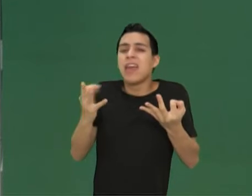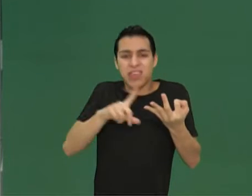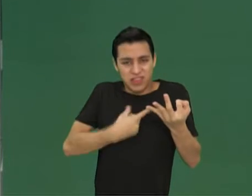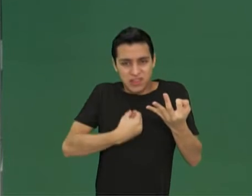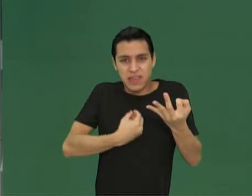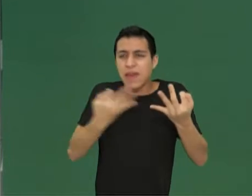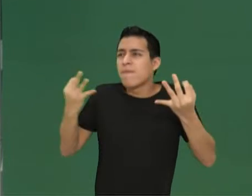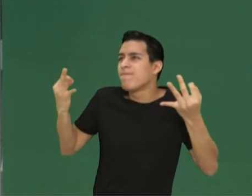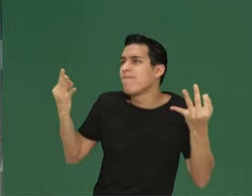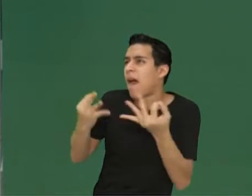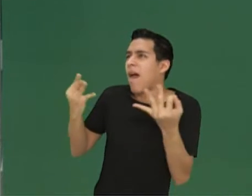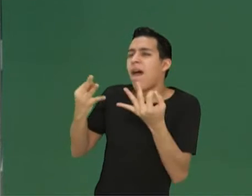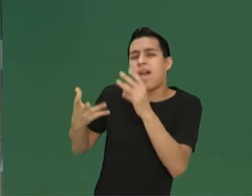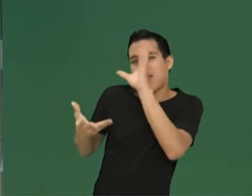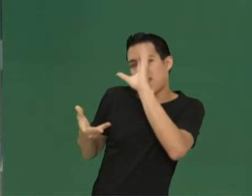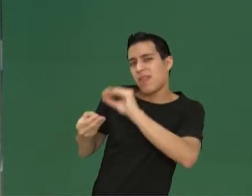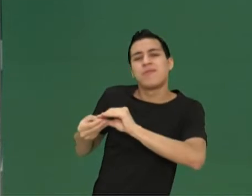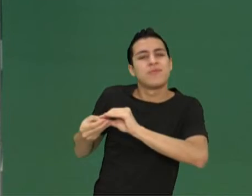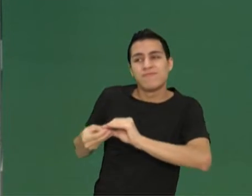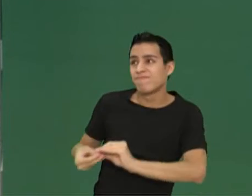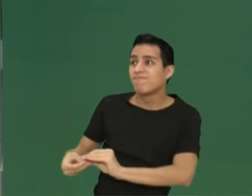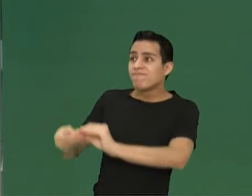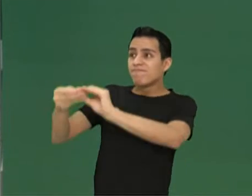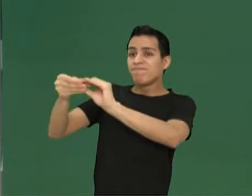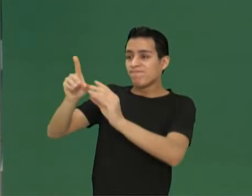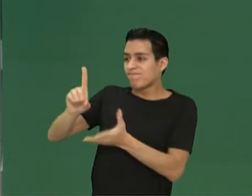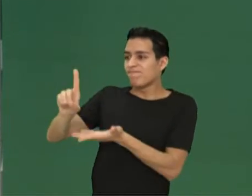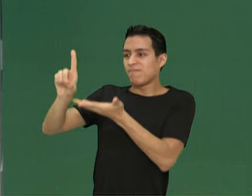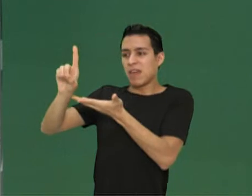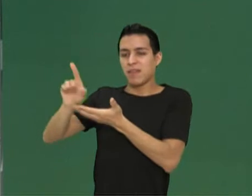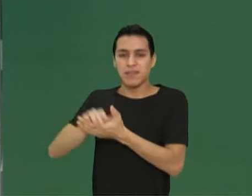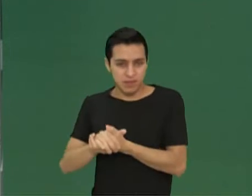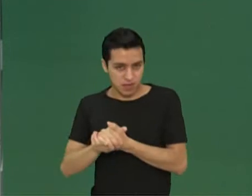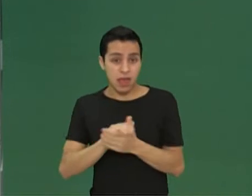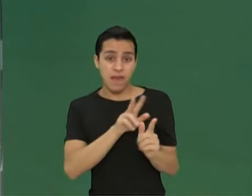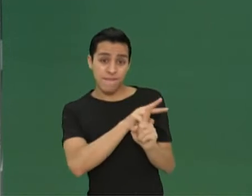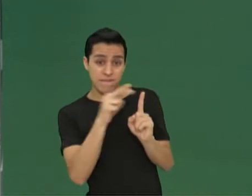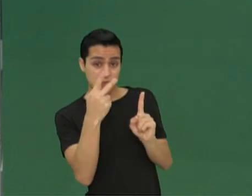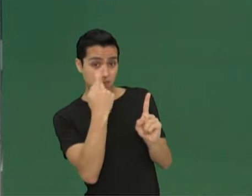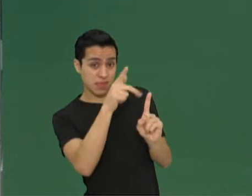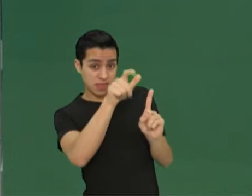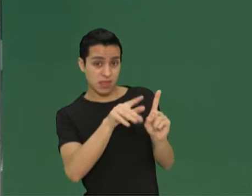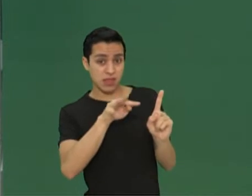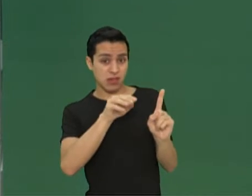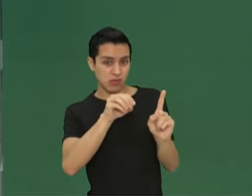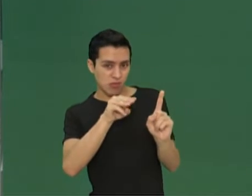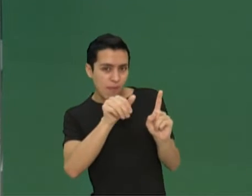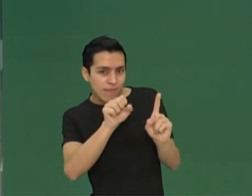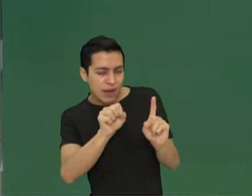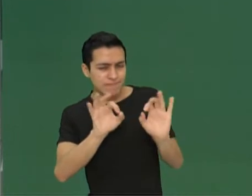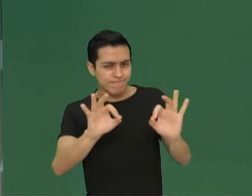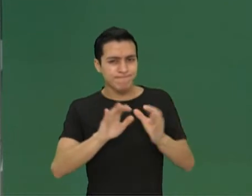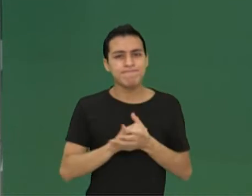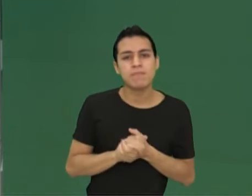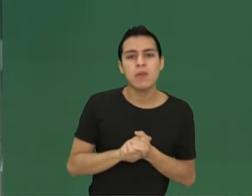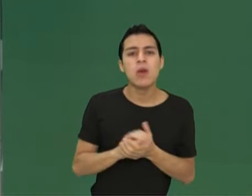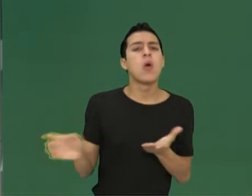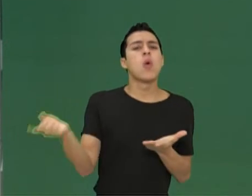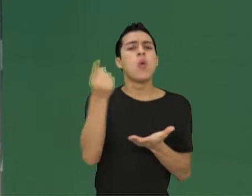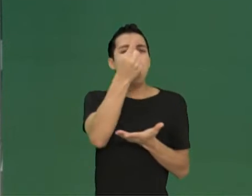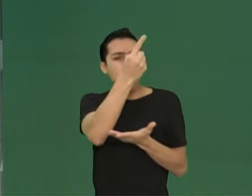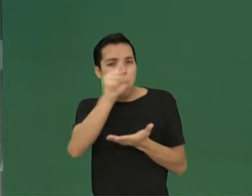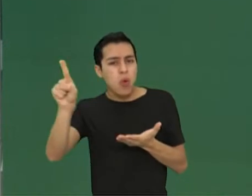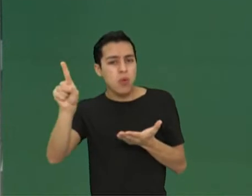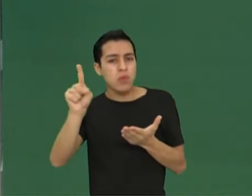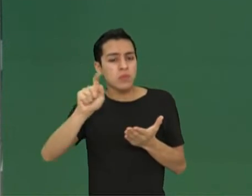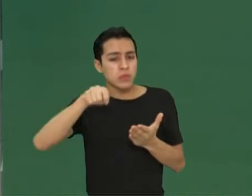existe, tá? E ela só poderia ser, portanto, Deus aí, né, dentro da visão do Tomás de Aquino. Tá? E por último, o último ponto